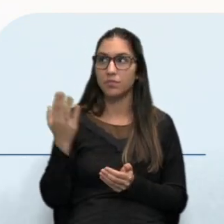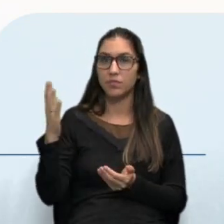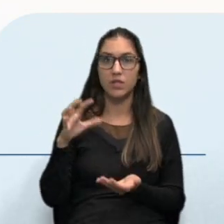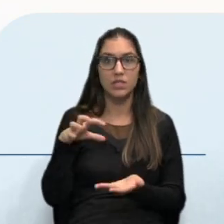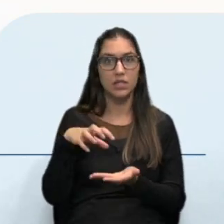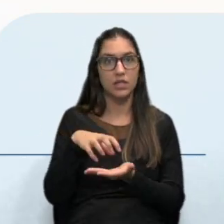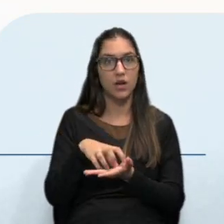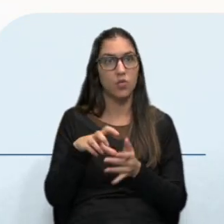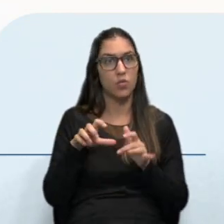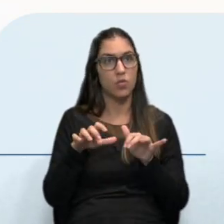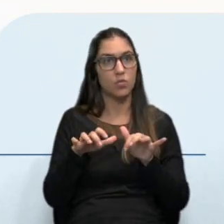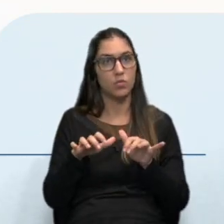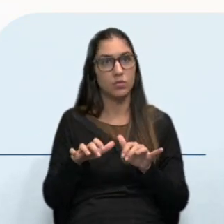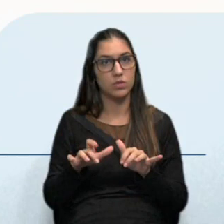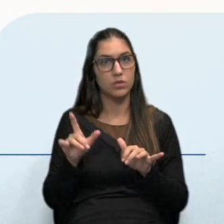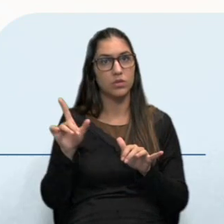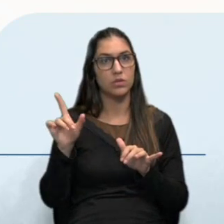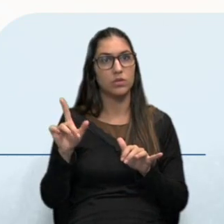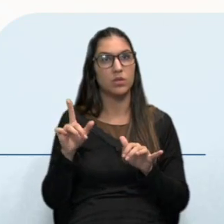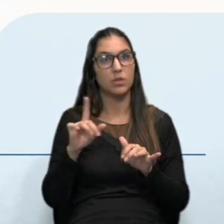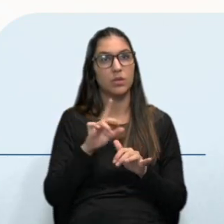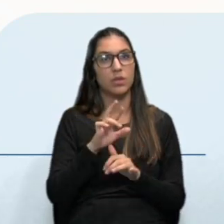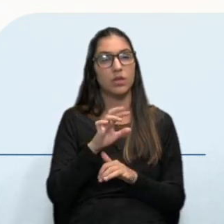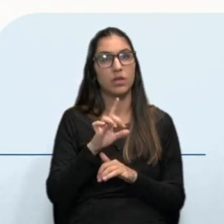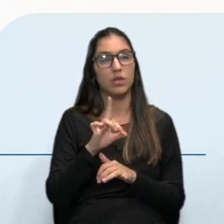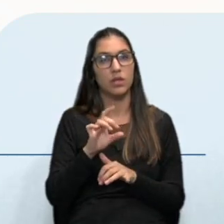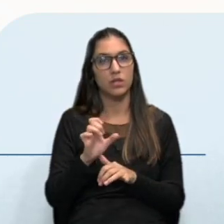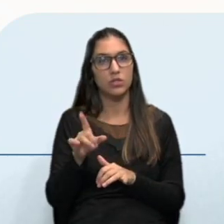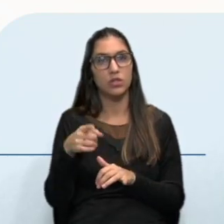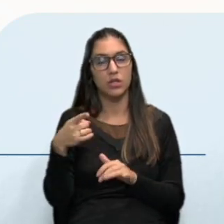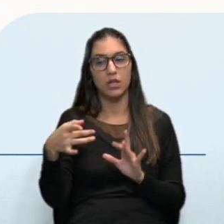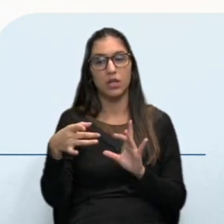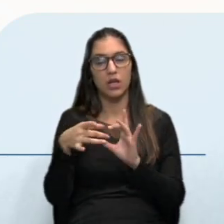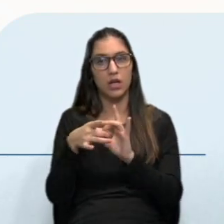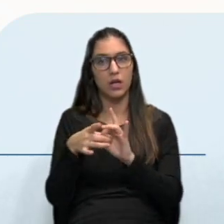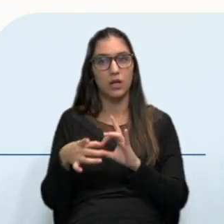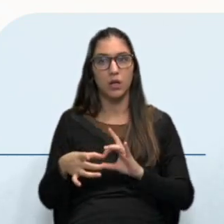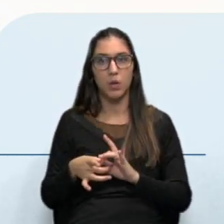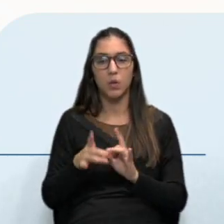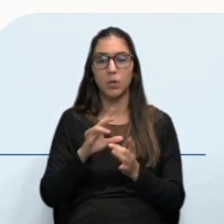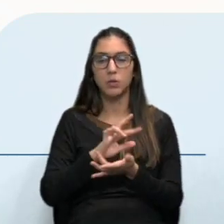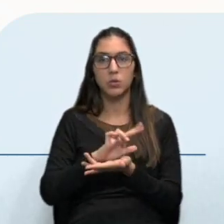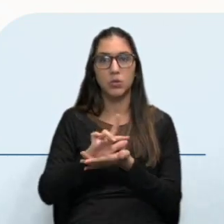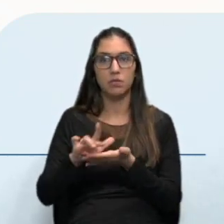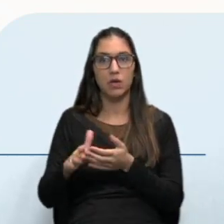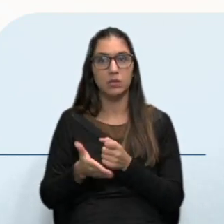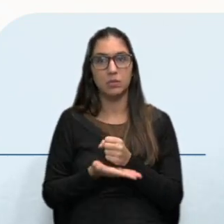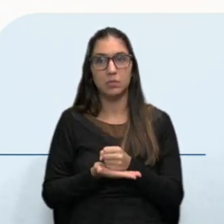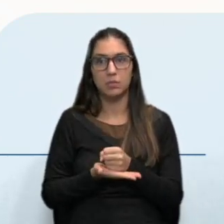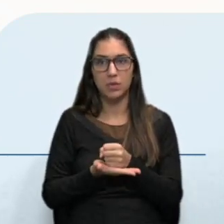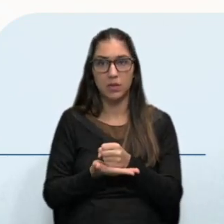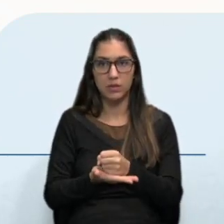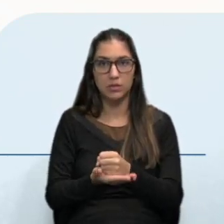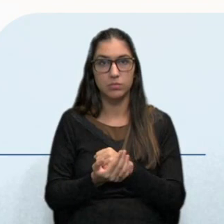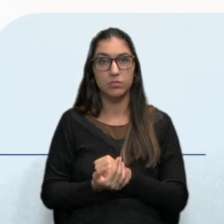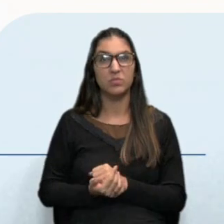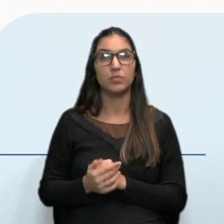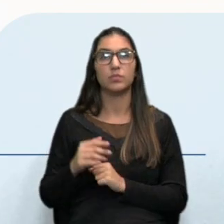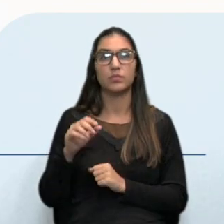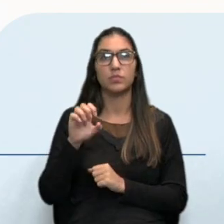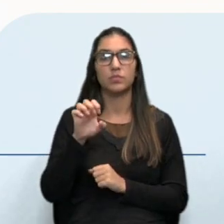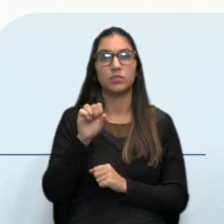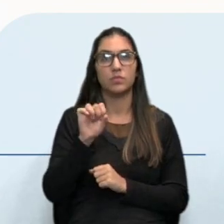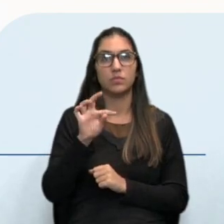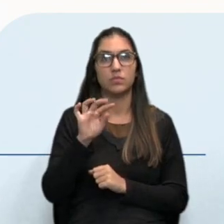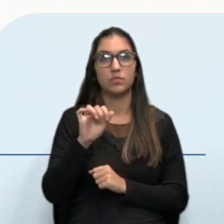de comutação, de rede e comutação, está ligada a diversas estações radiobase. Estação